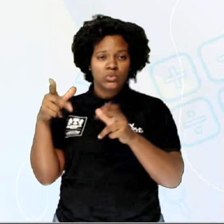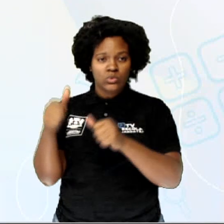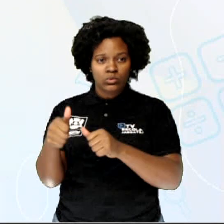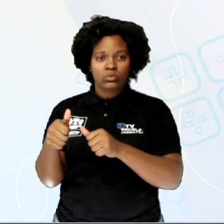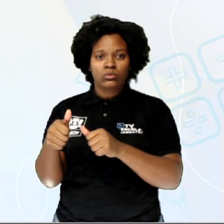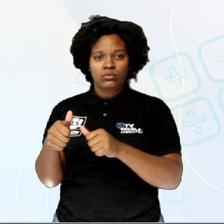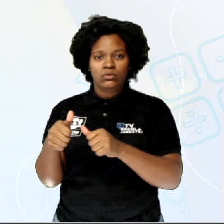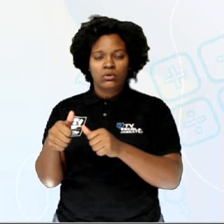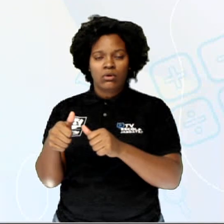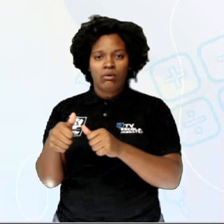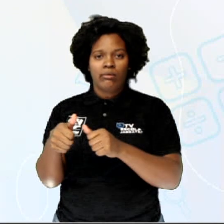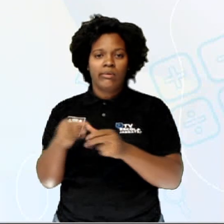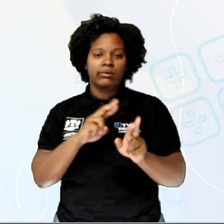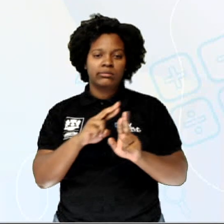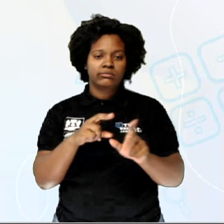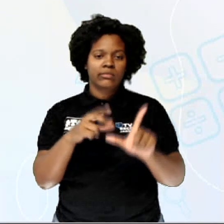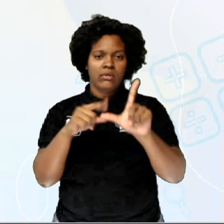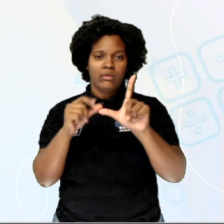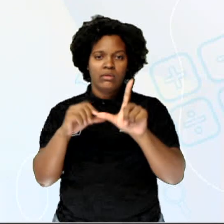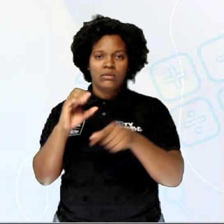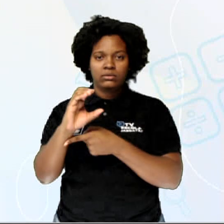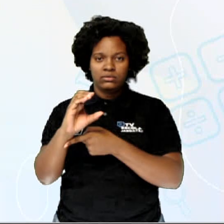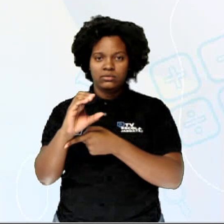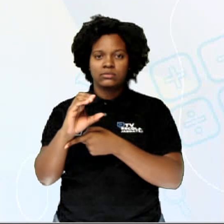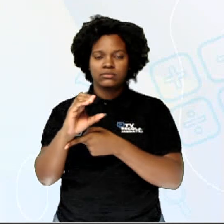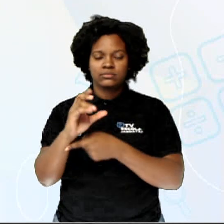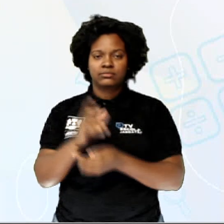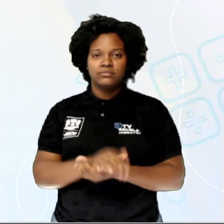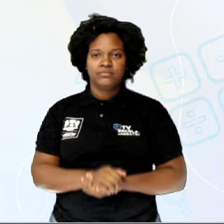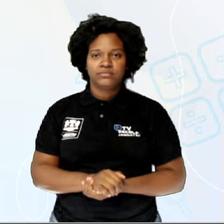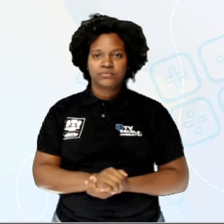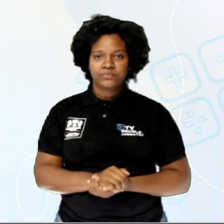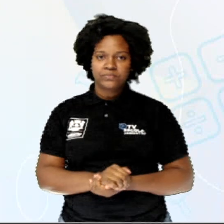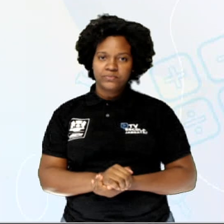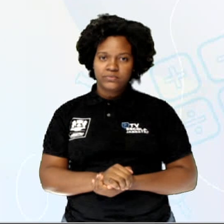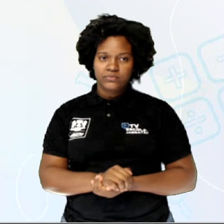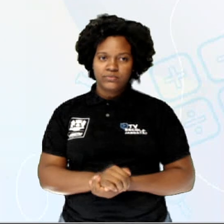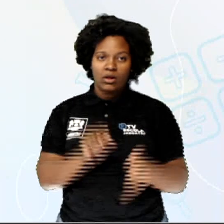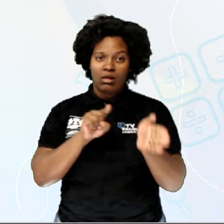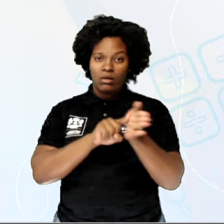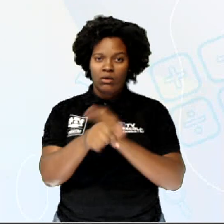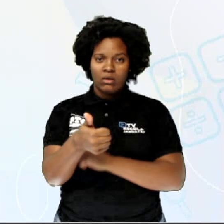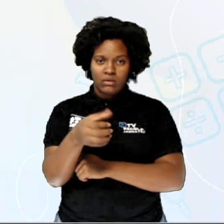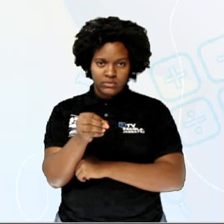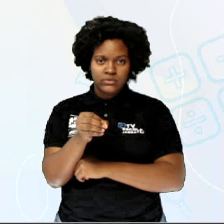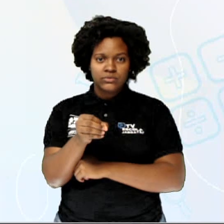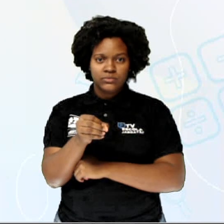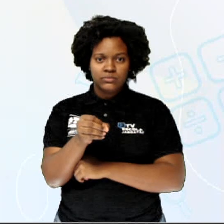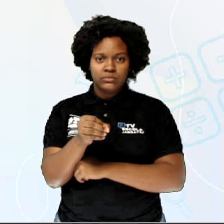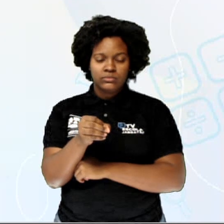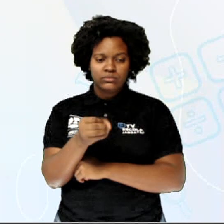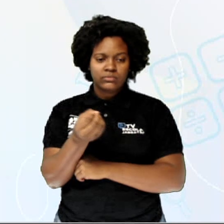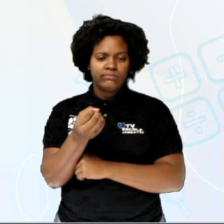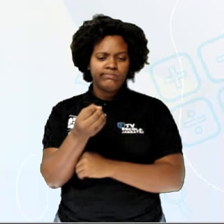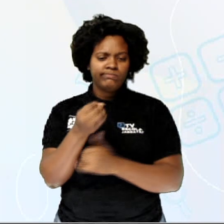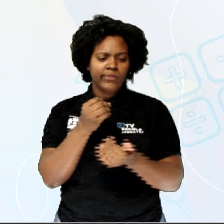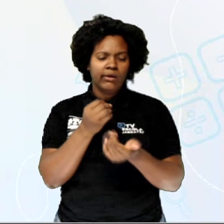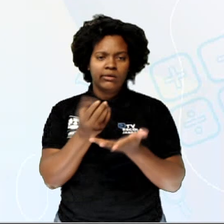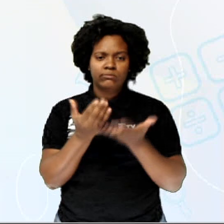cada homem e cada mulher, ou cada homem e cada mulher da pesquisa equivale na realidade a 3 milhões. Então, se eu tenho